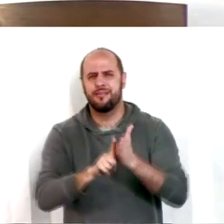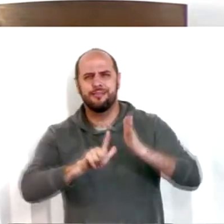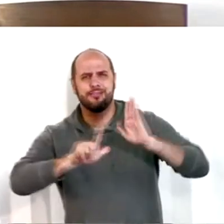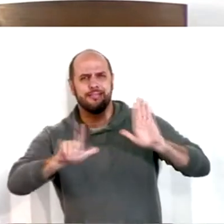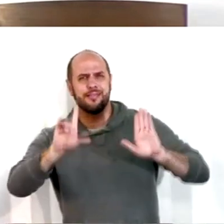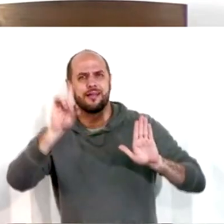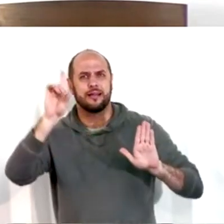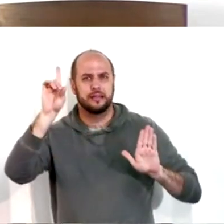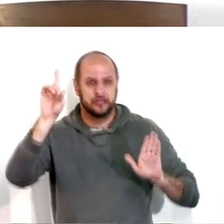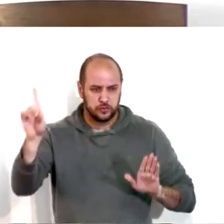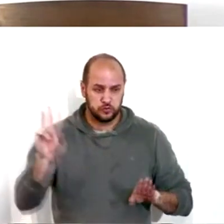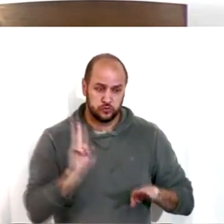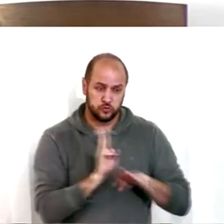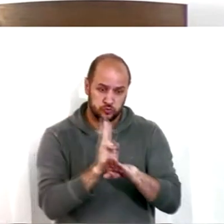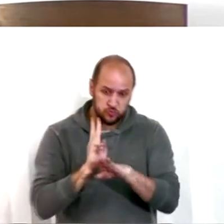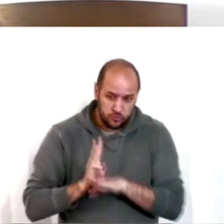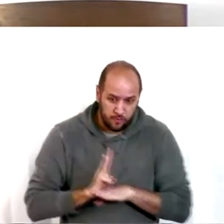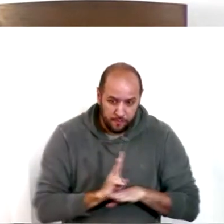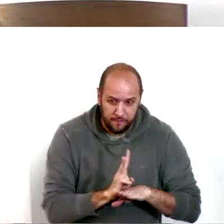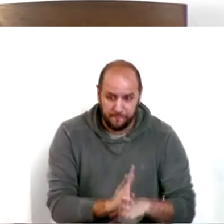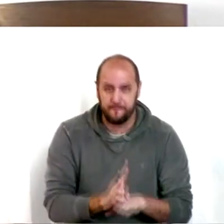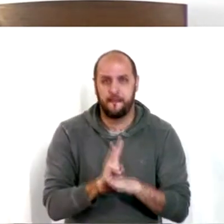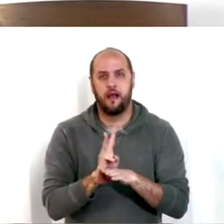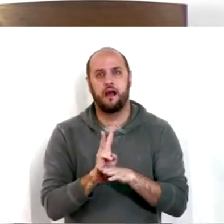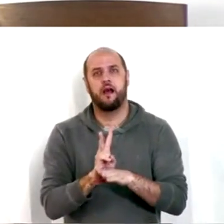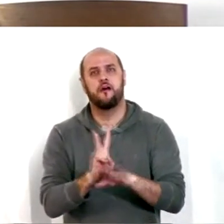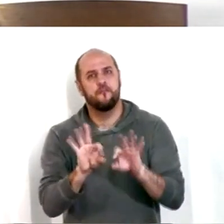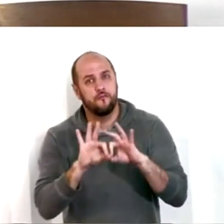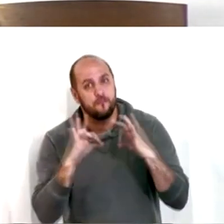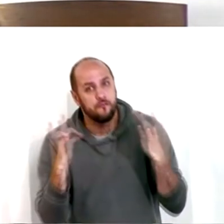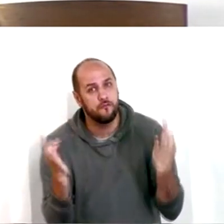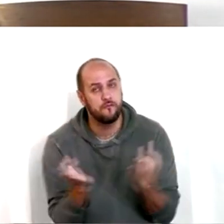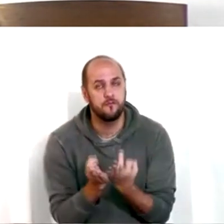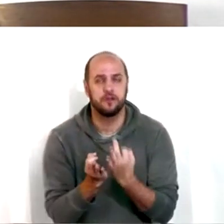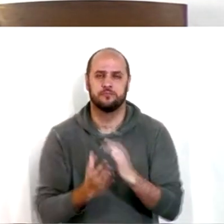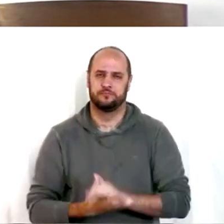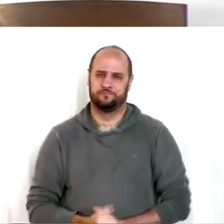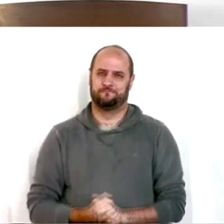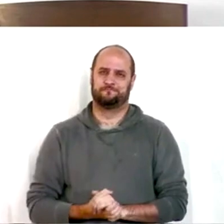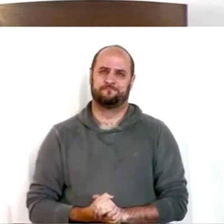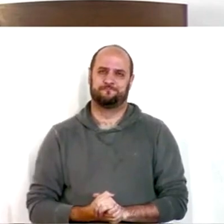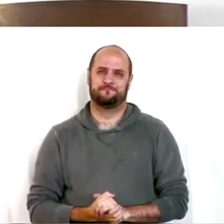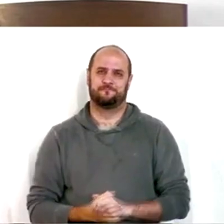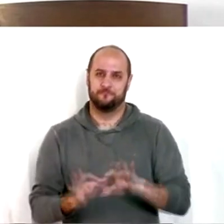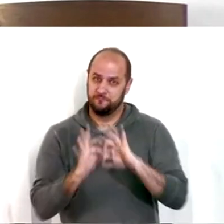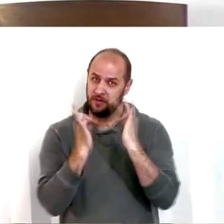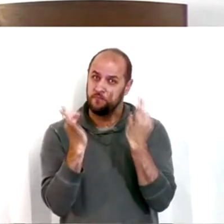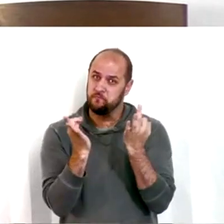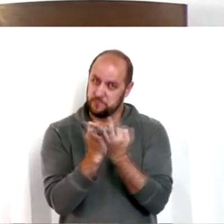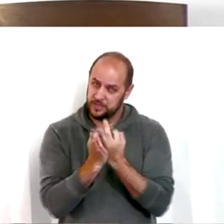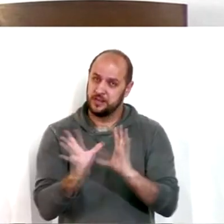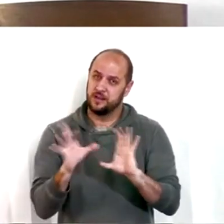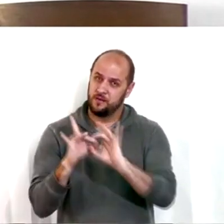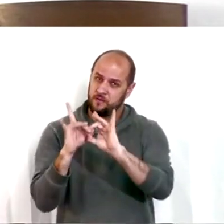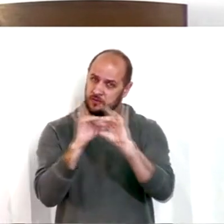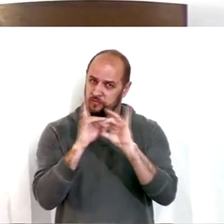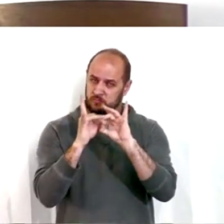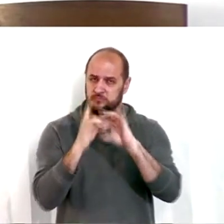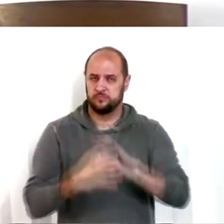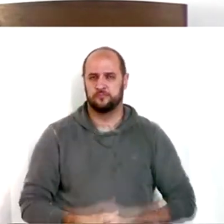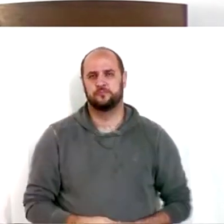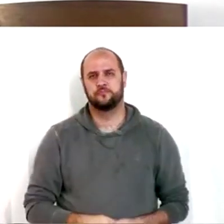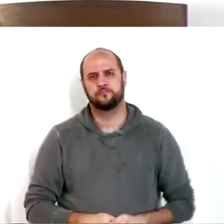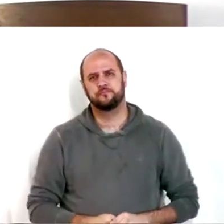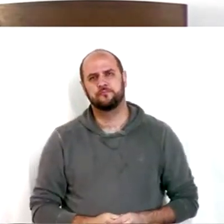Deus preservava, protegia a família do pacto. A